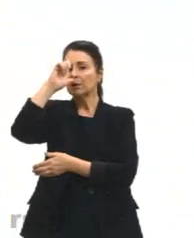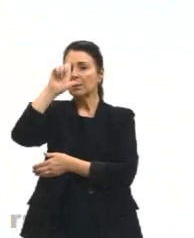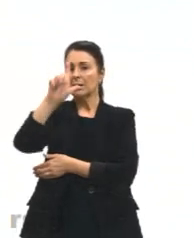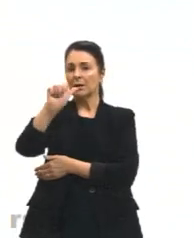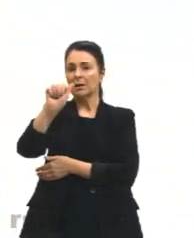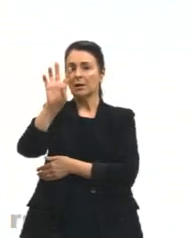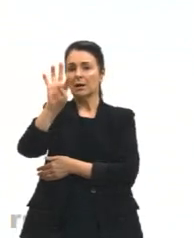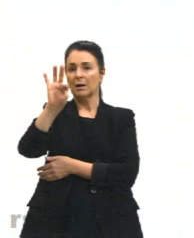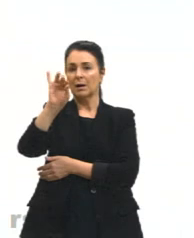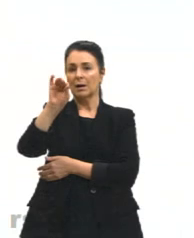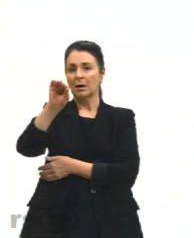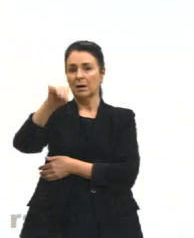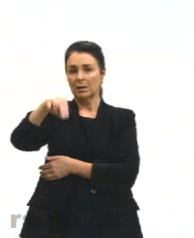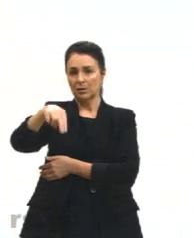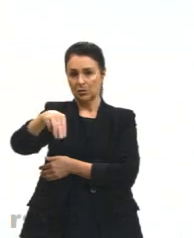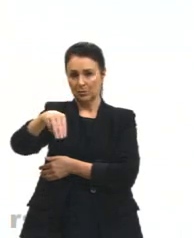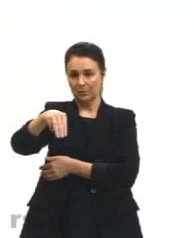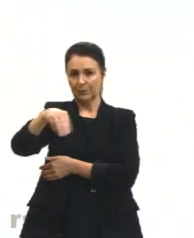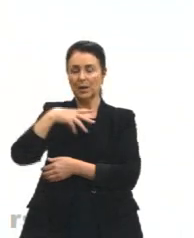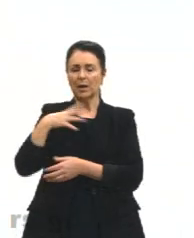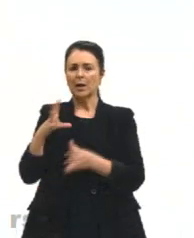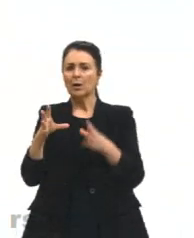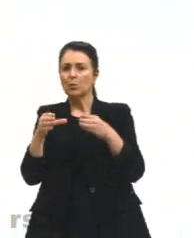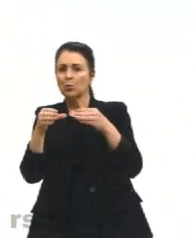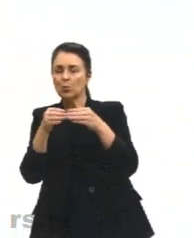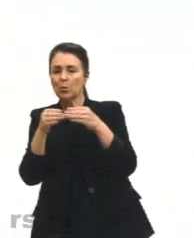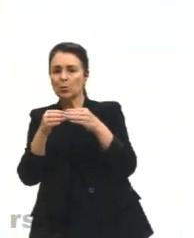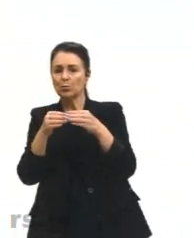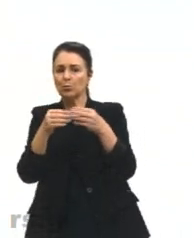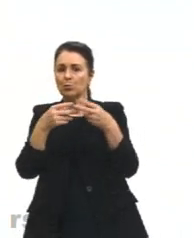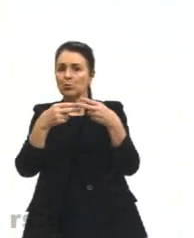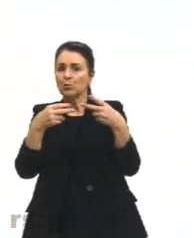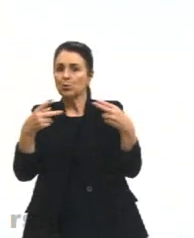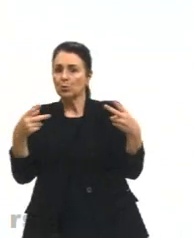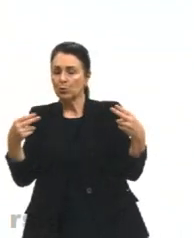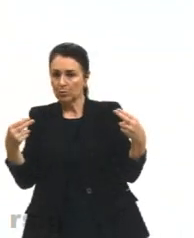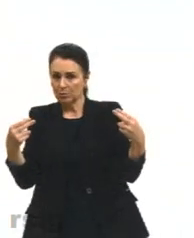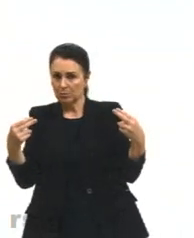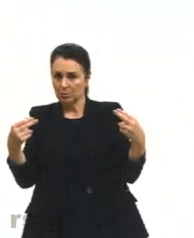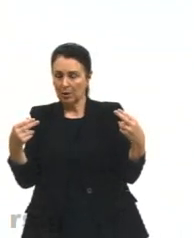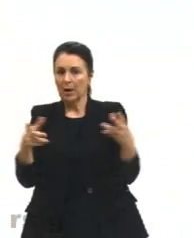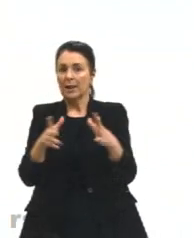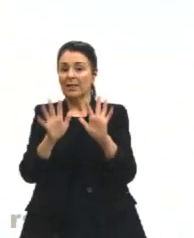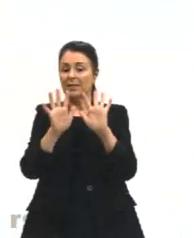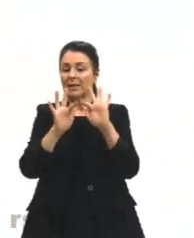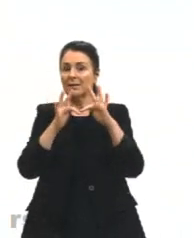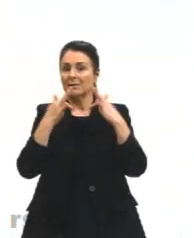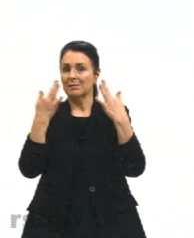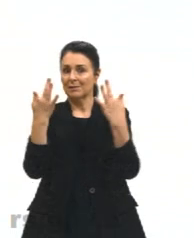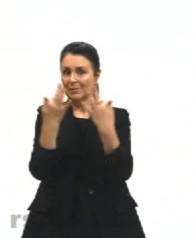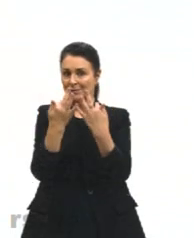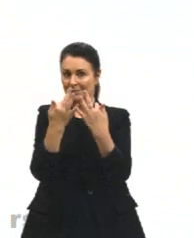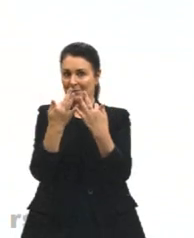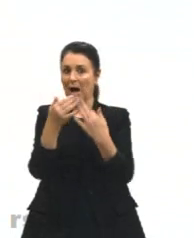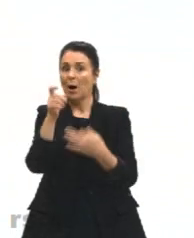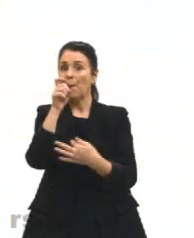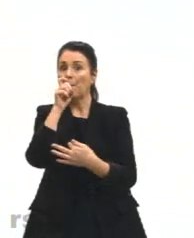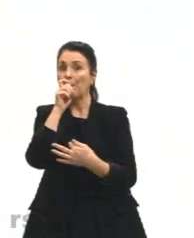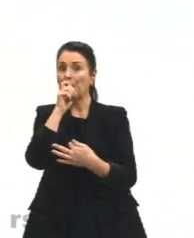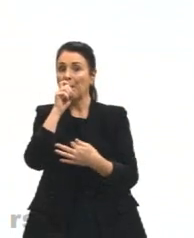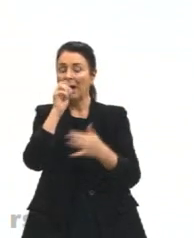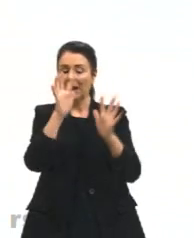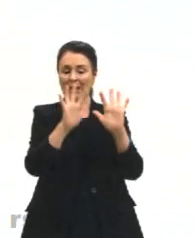significa o conjunto de bens pertencentes ao Pater familias né o pai de família